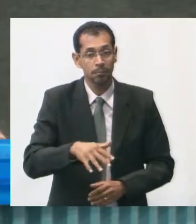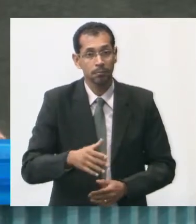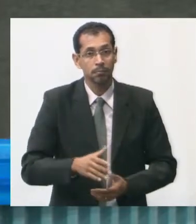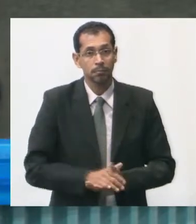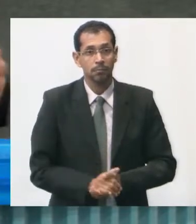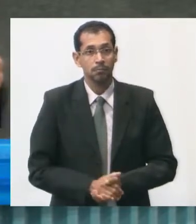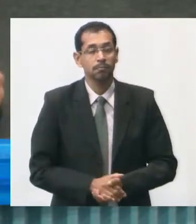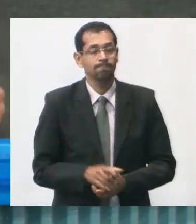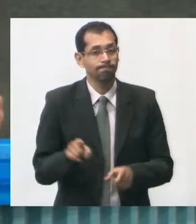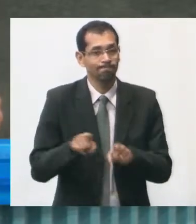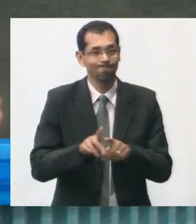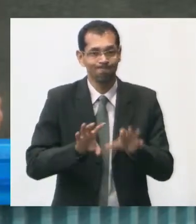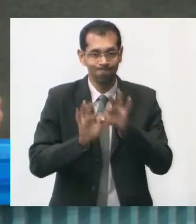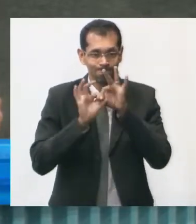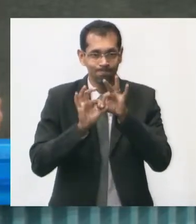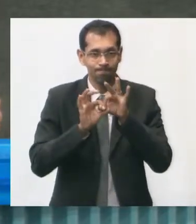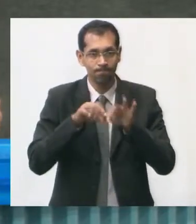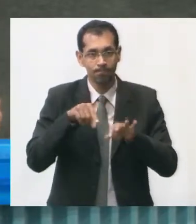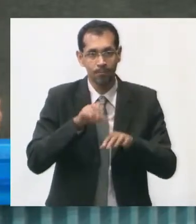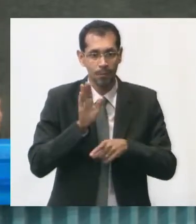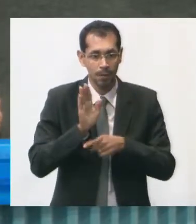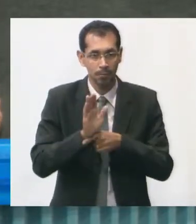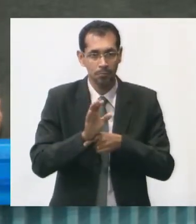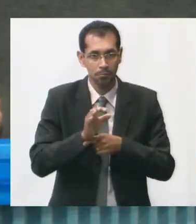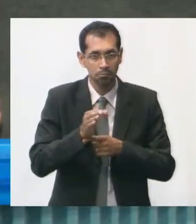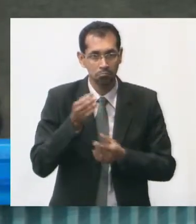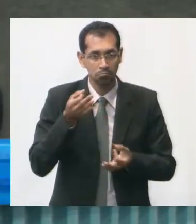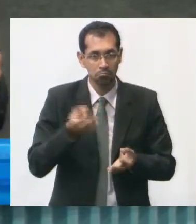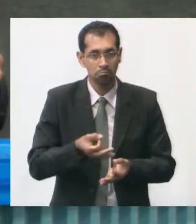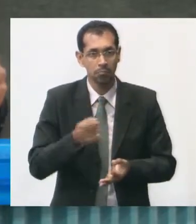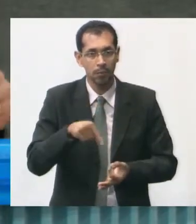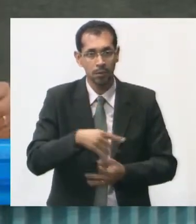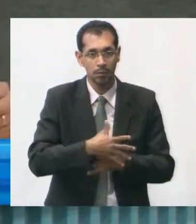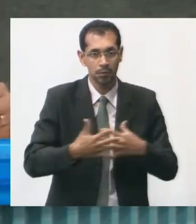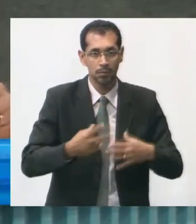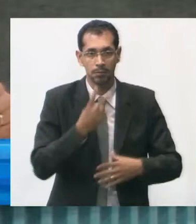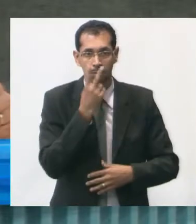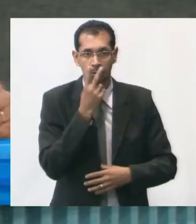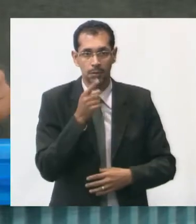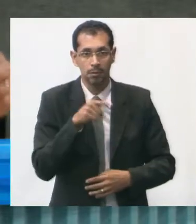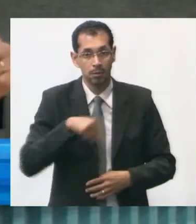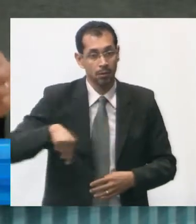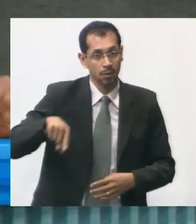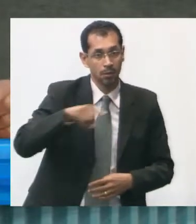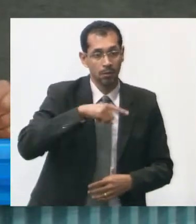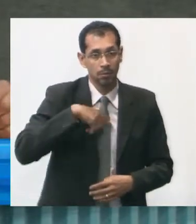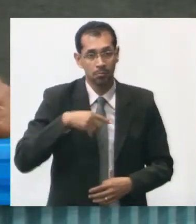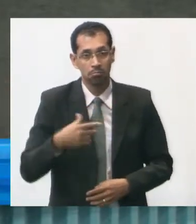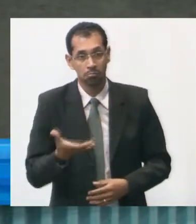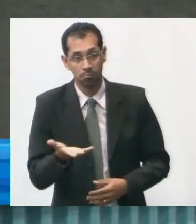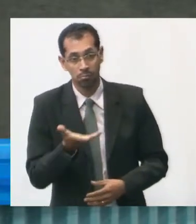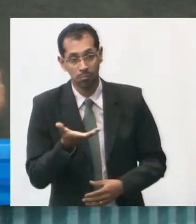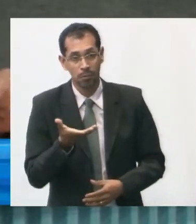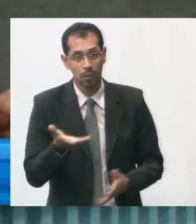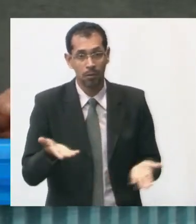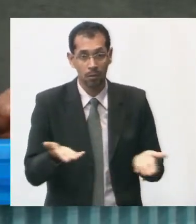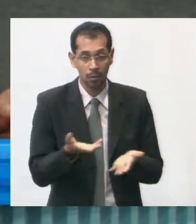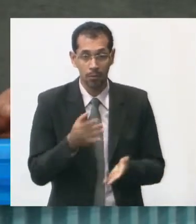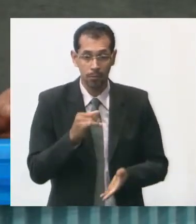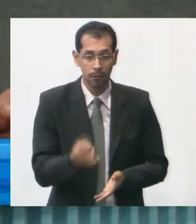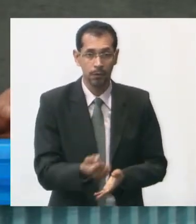somar muito ainda para a cidade de Vitória. Então, nós queremos fazer esses dois registros aqui ao líder